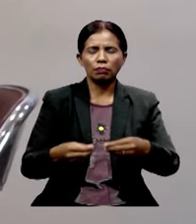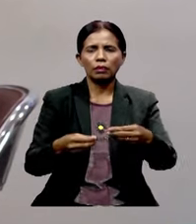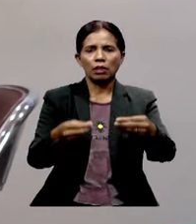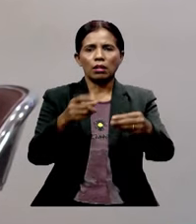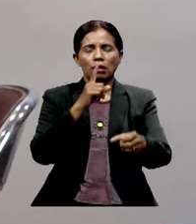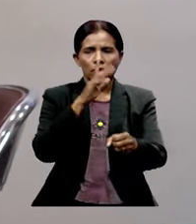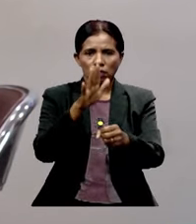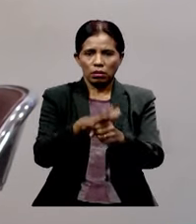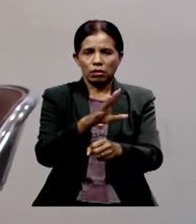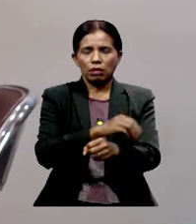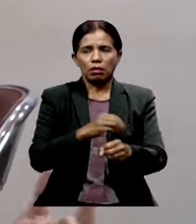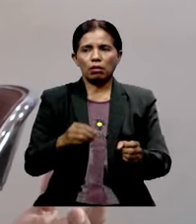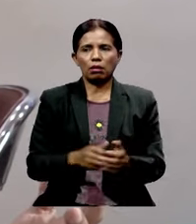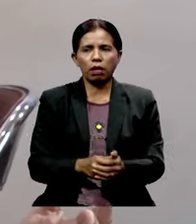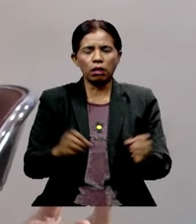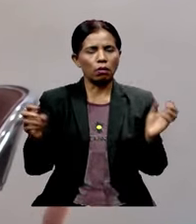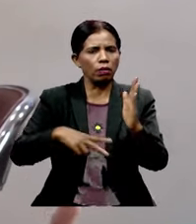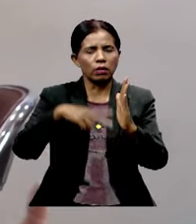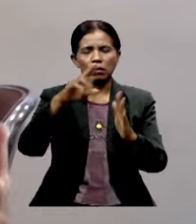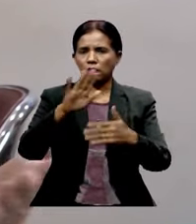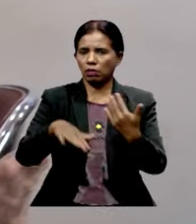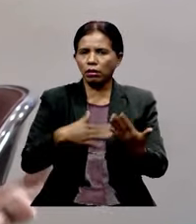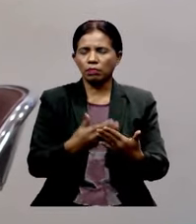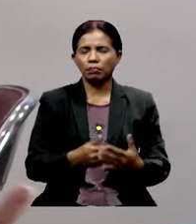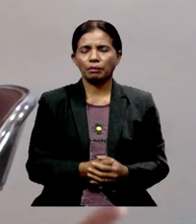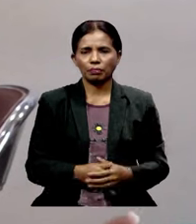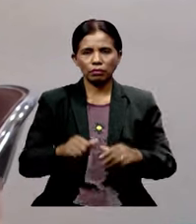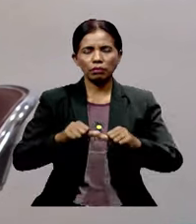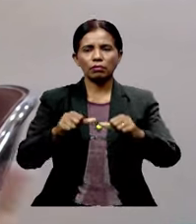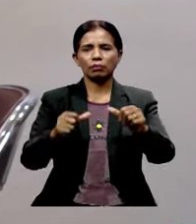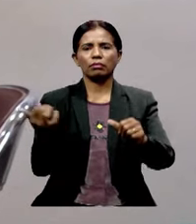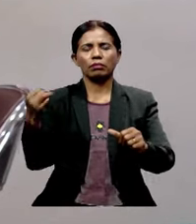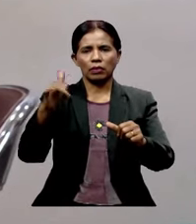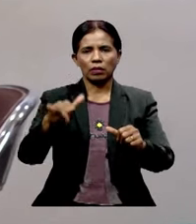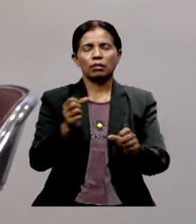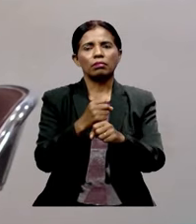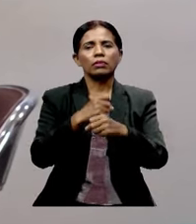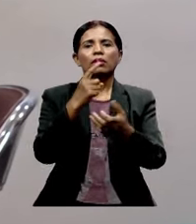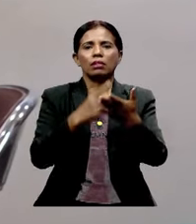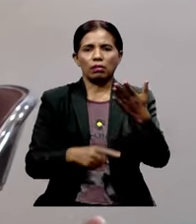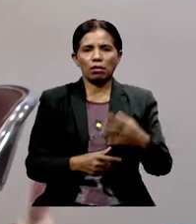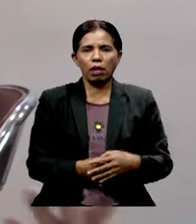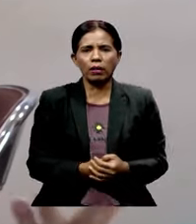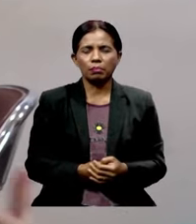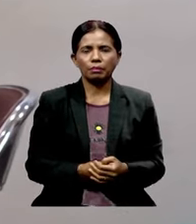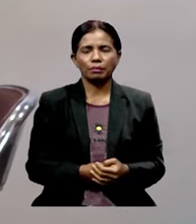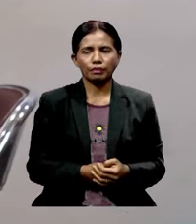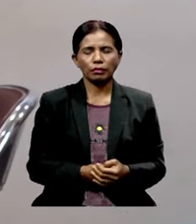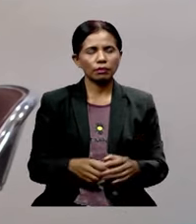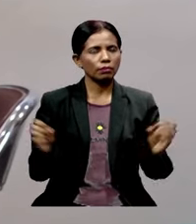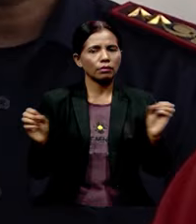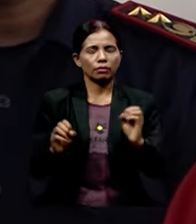da base de contabilidade, lavale tudo, vai ser lavale tudo, vai ser continuo, a posição vai ser continuada, tal saída. La pele, la